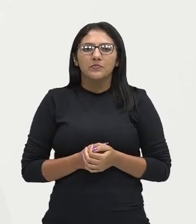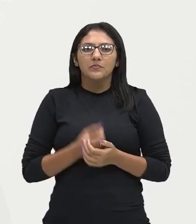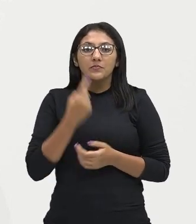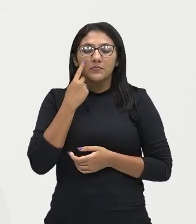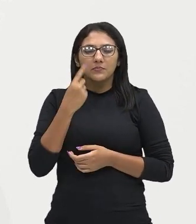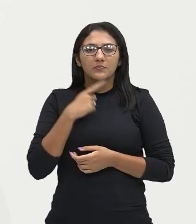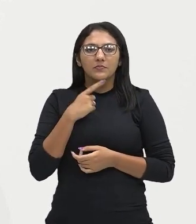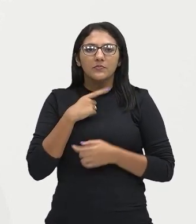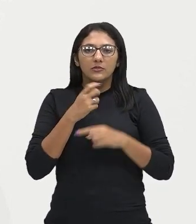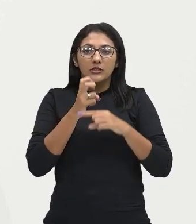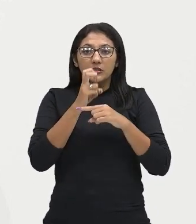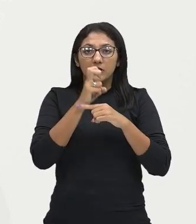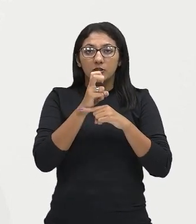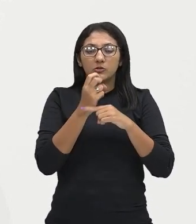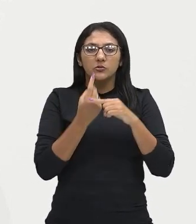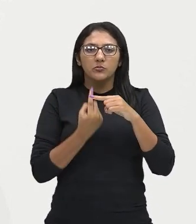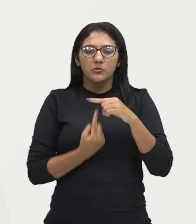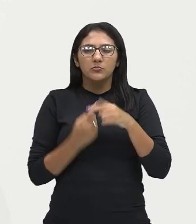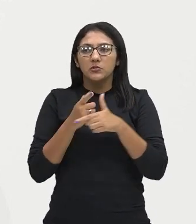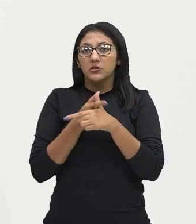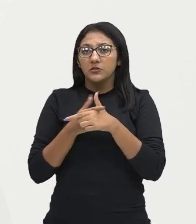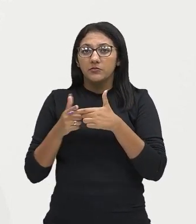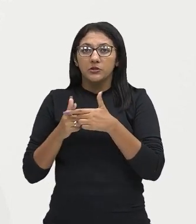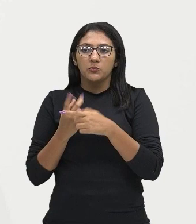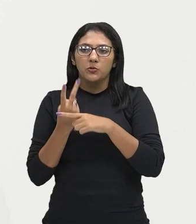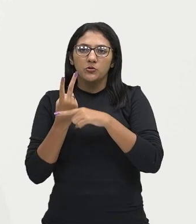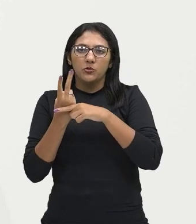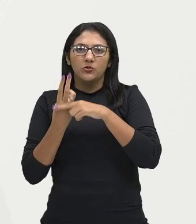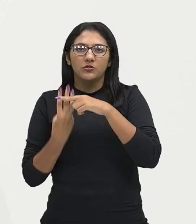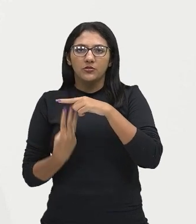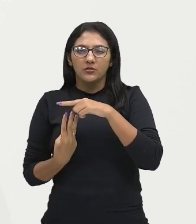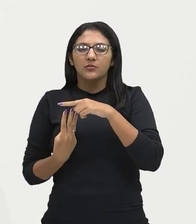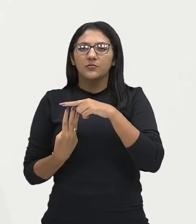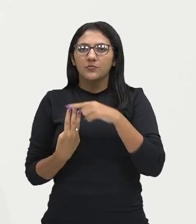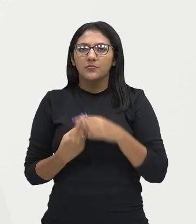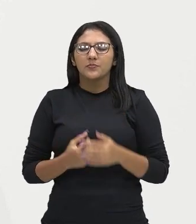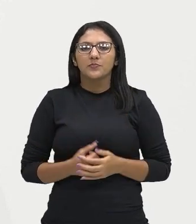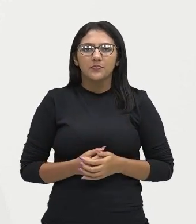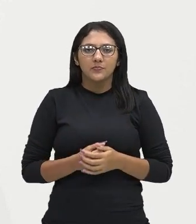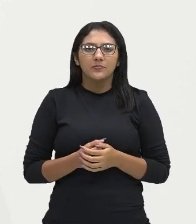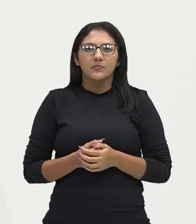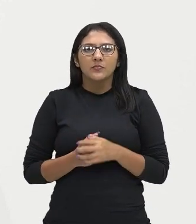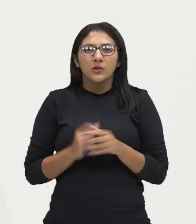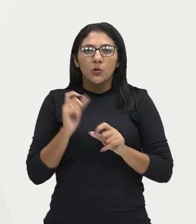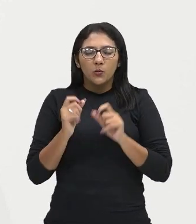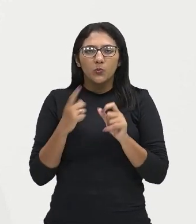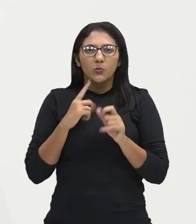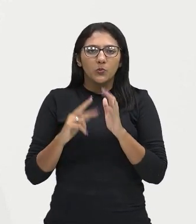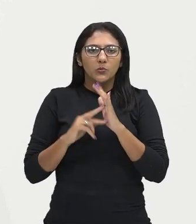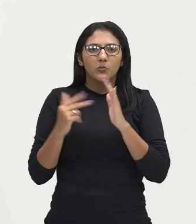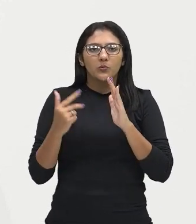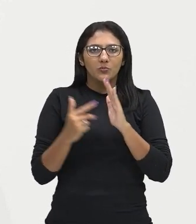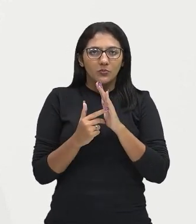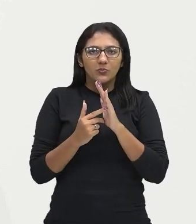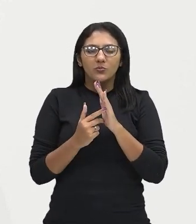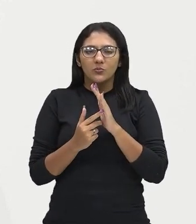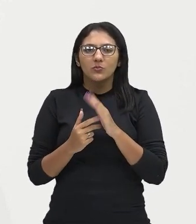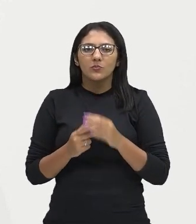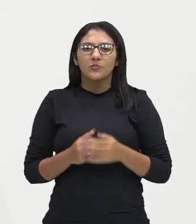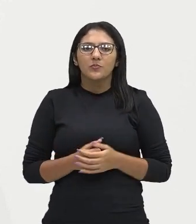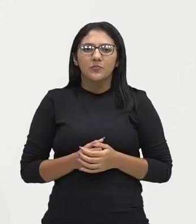sobre 1 dividido por 2/3, tá legal? Então, o que nós temos escrito aqui,